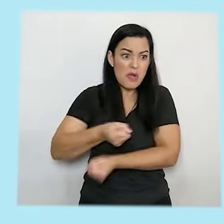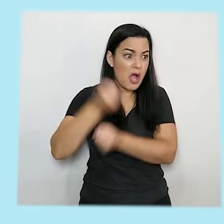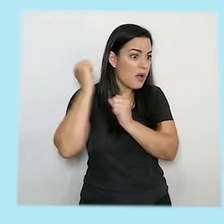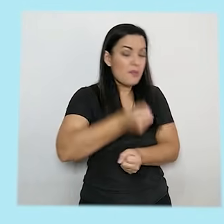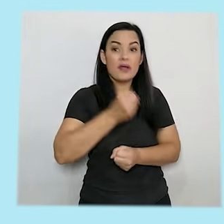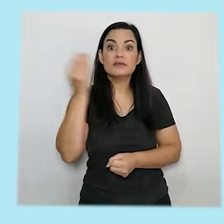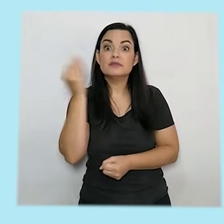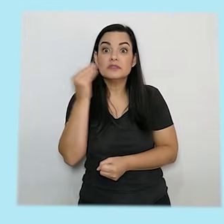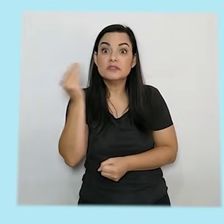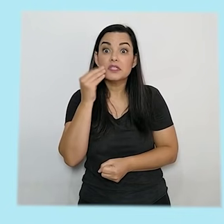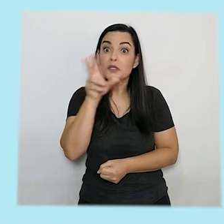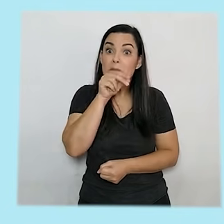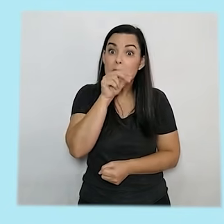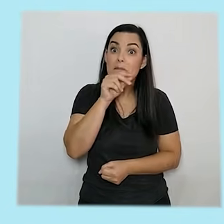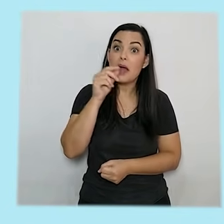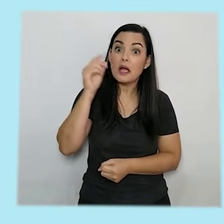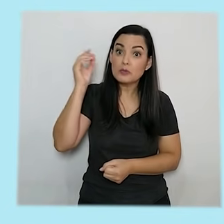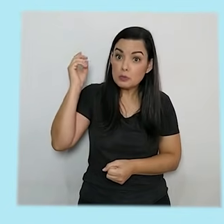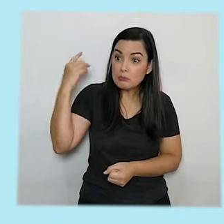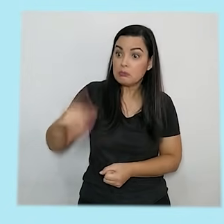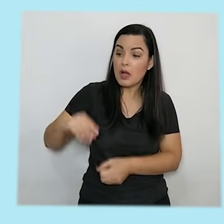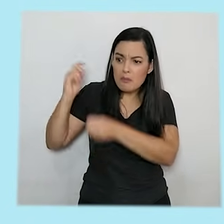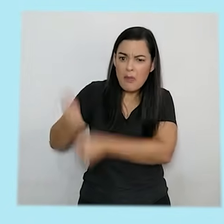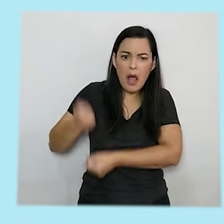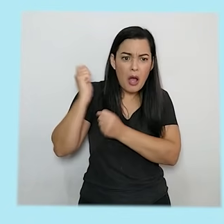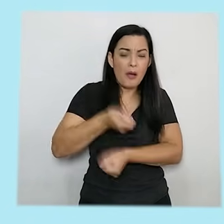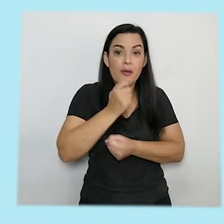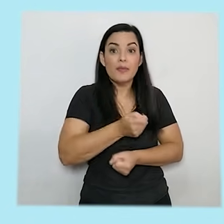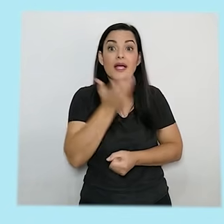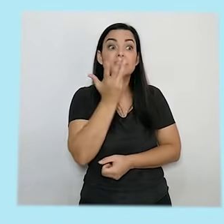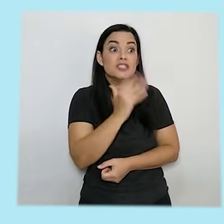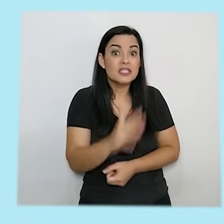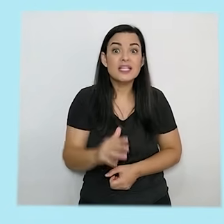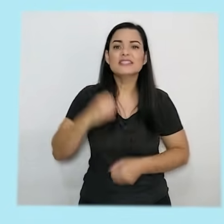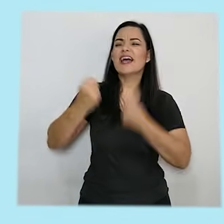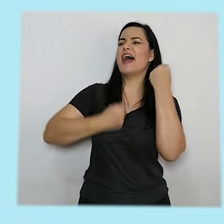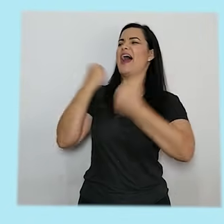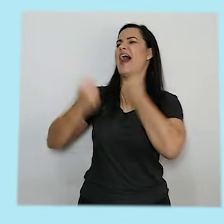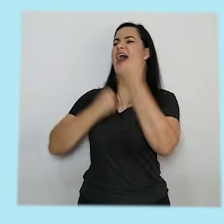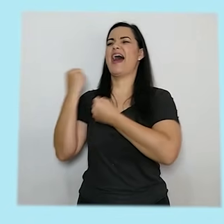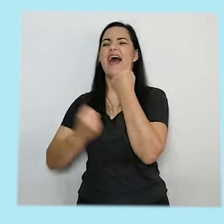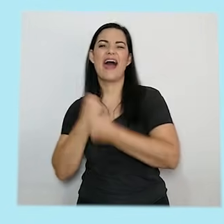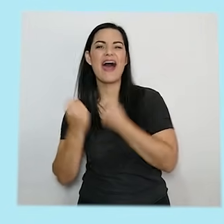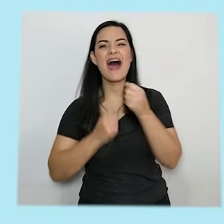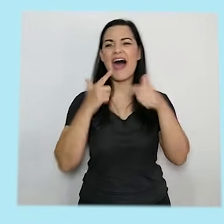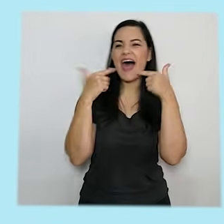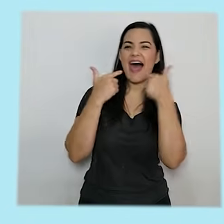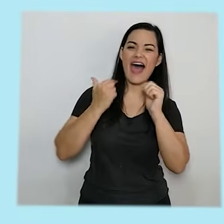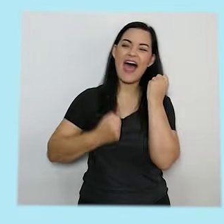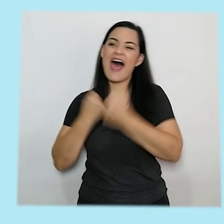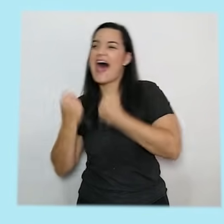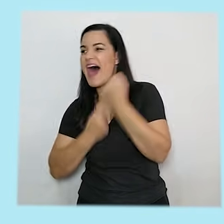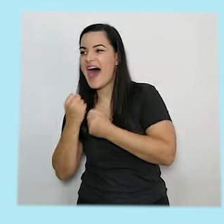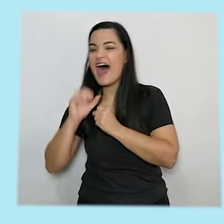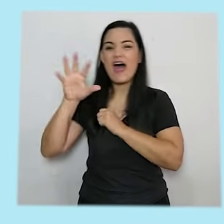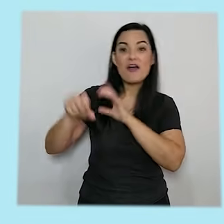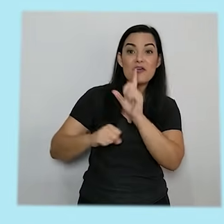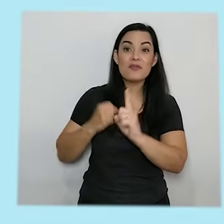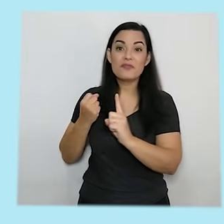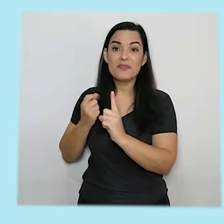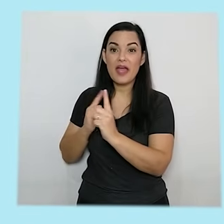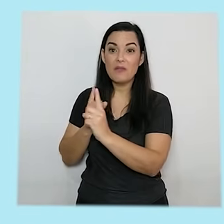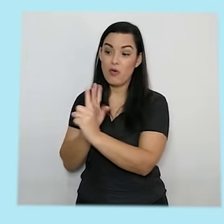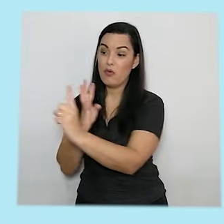As crianças corriam atrás do coitadinho, divertindo-se muito. Meio cego